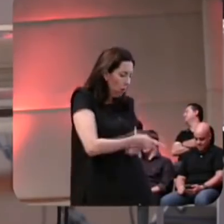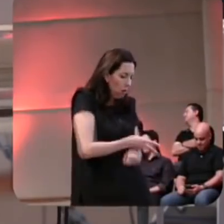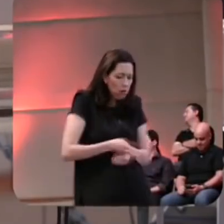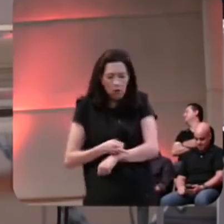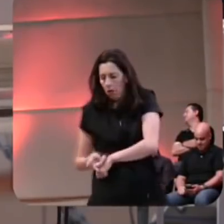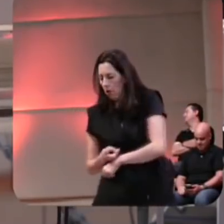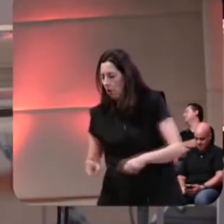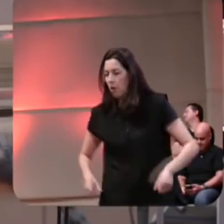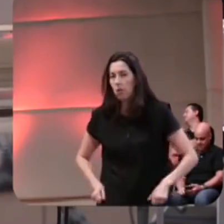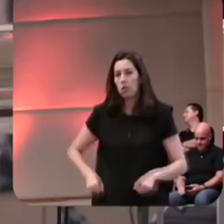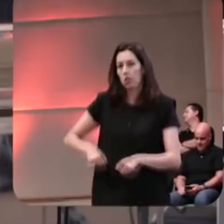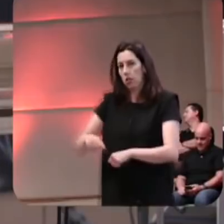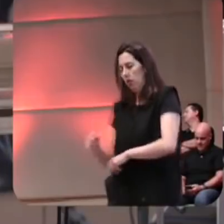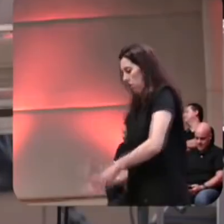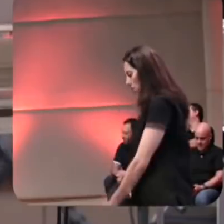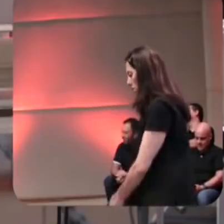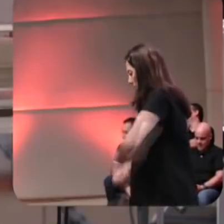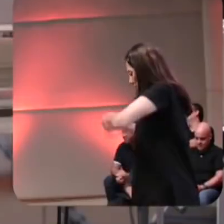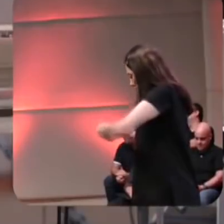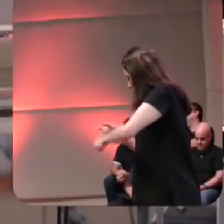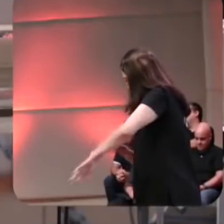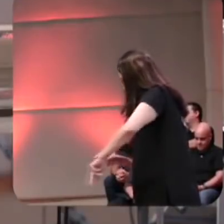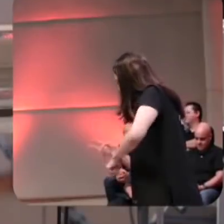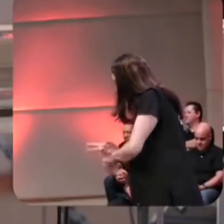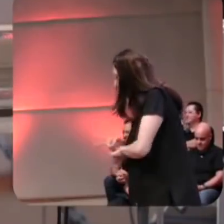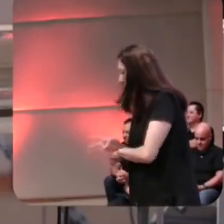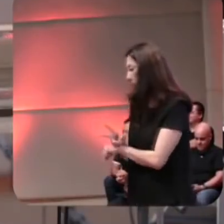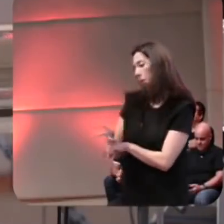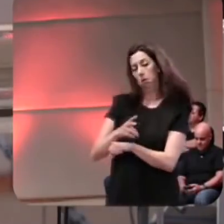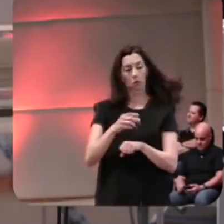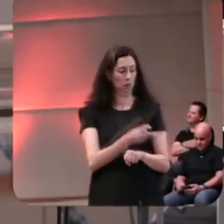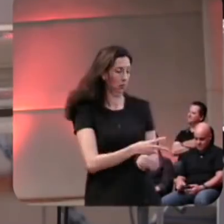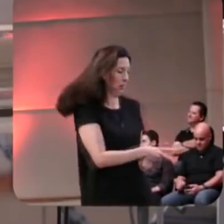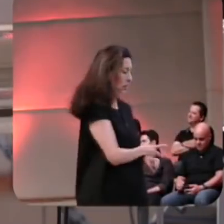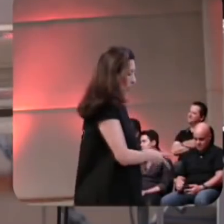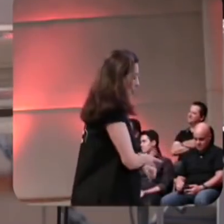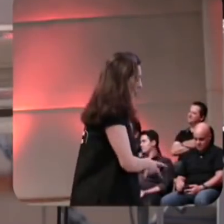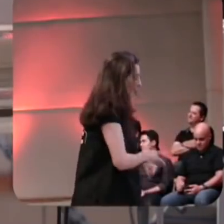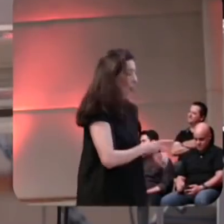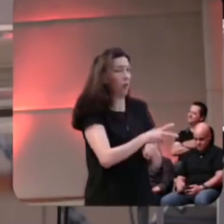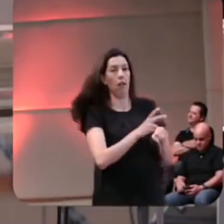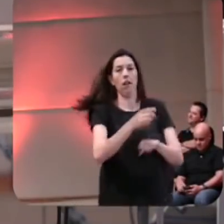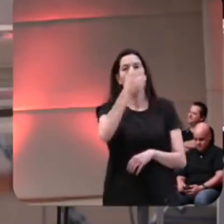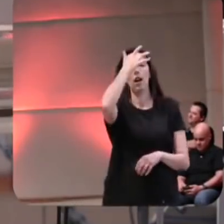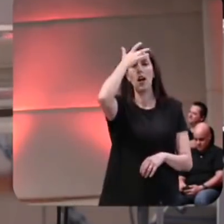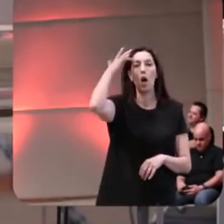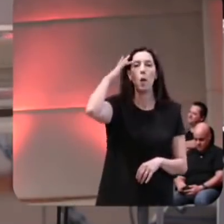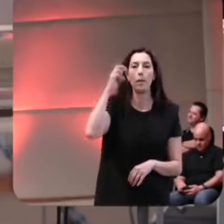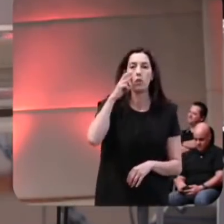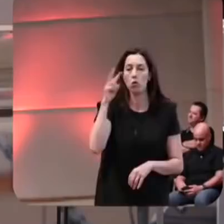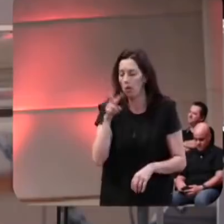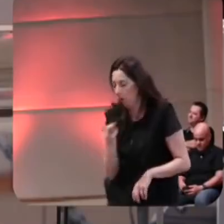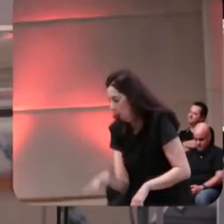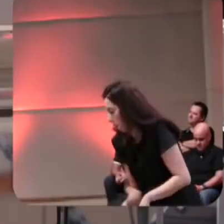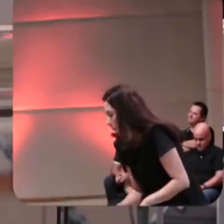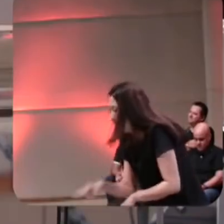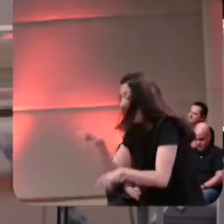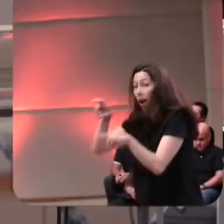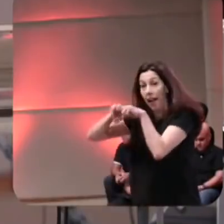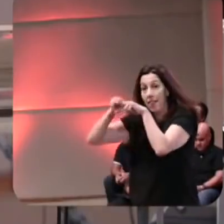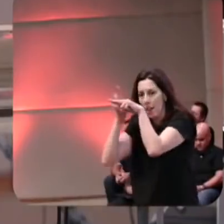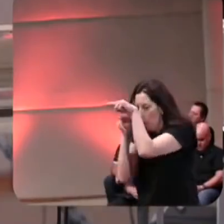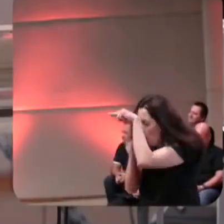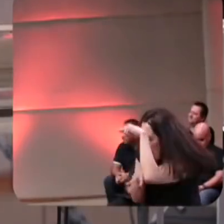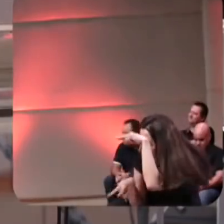e levanto a almofada da poltrona. Aí a pessoal da produção olha para baixo da poltrona, todo